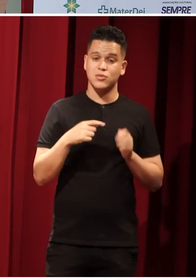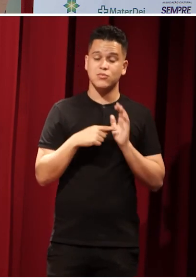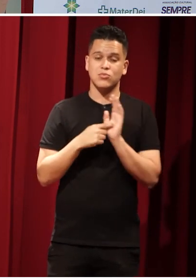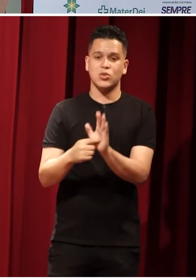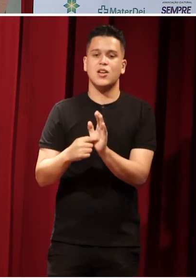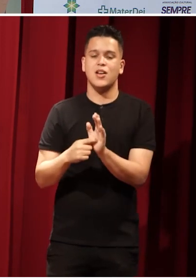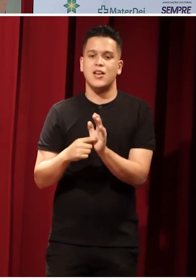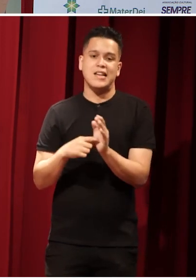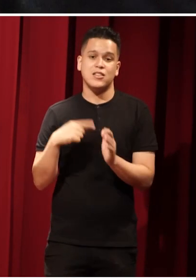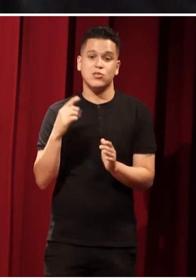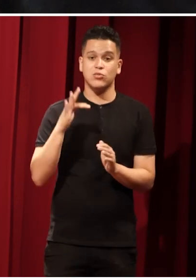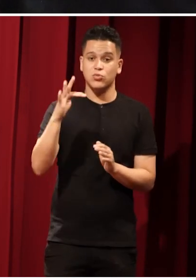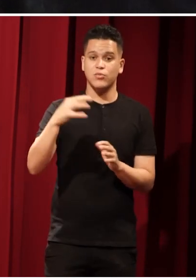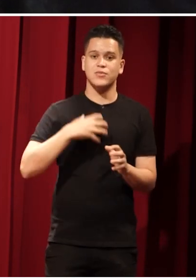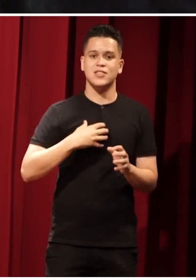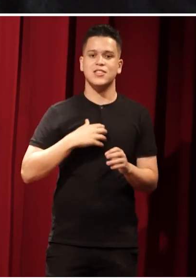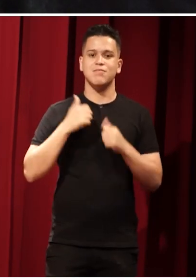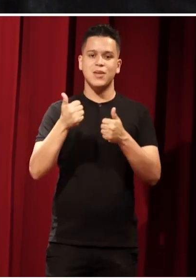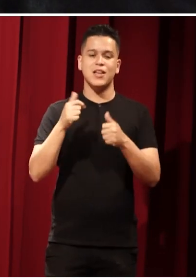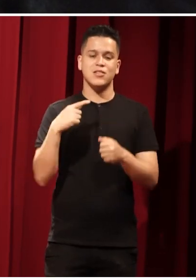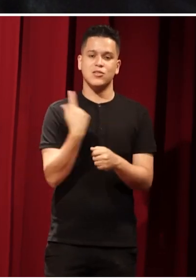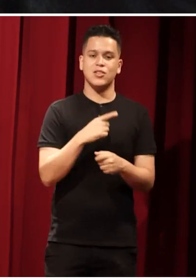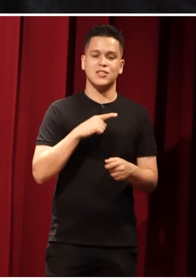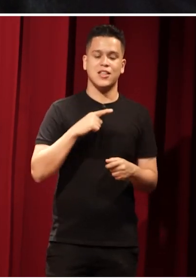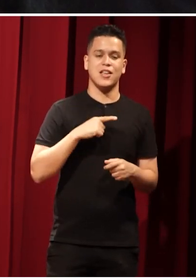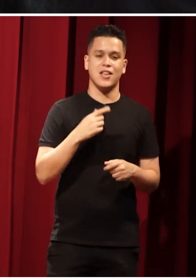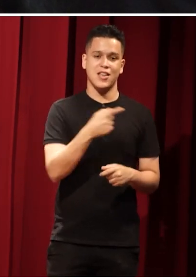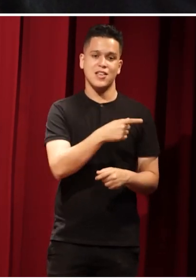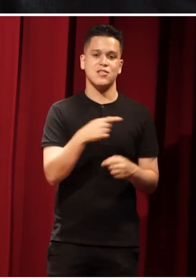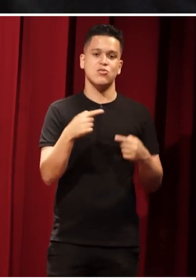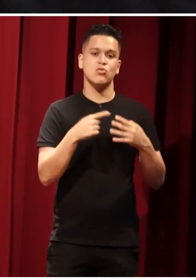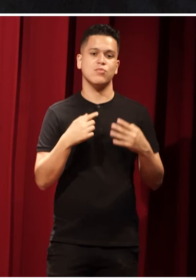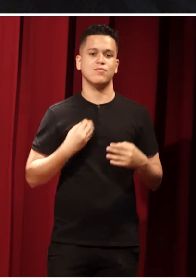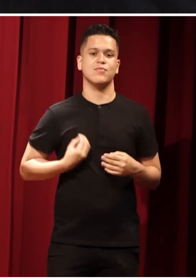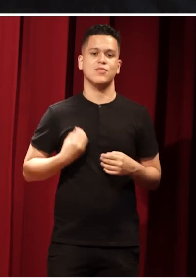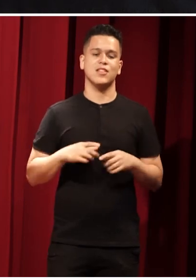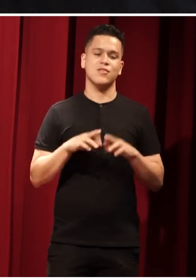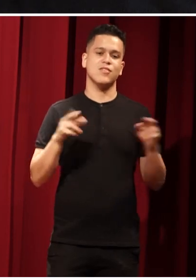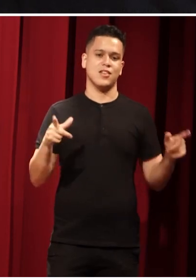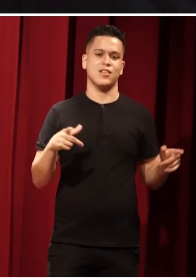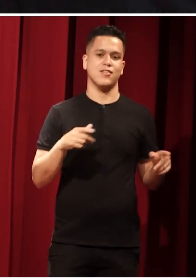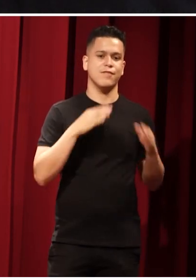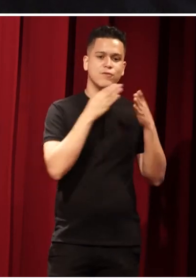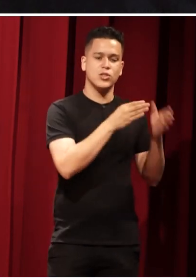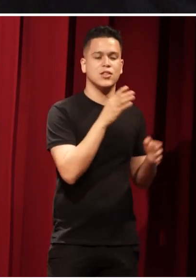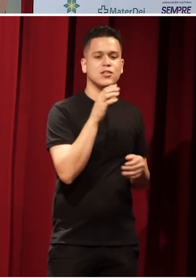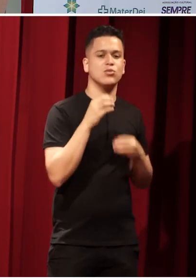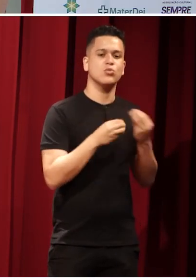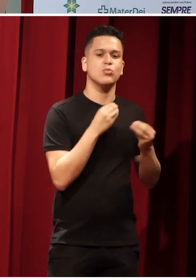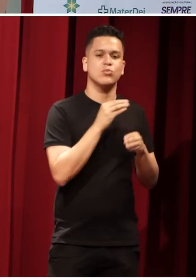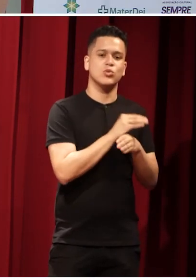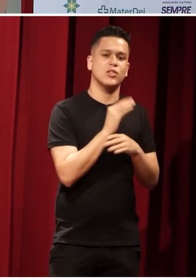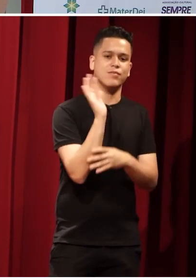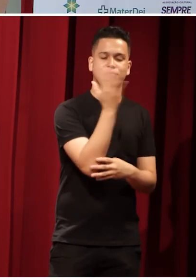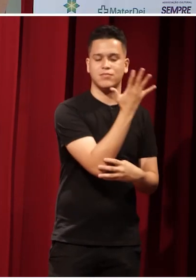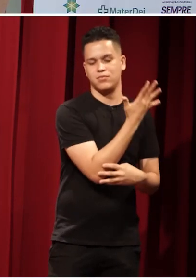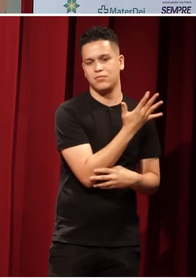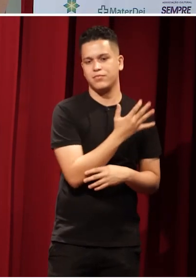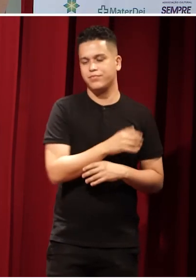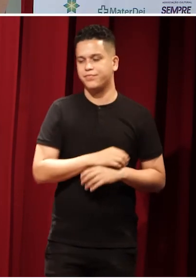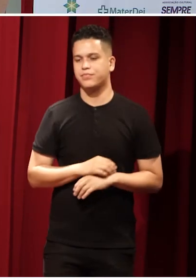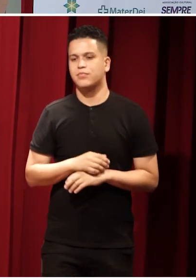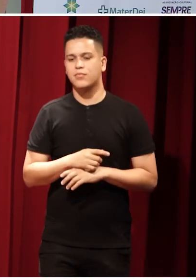que a vida atual. Um homem observa atentamente. De mostrar, não que é necessário que haja sacrifícios para